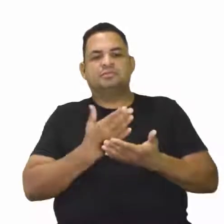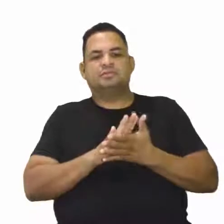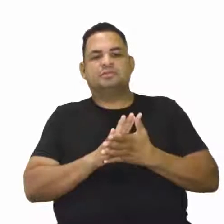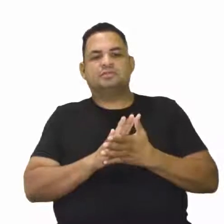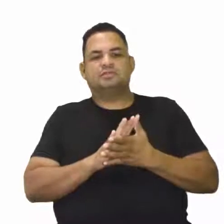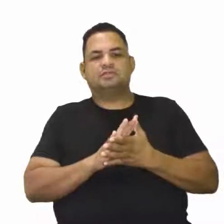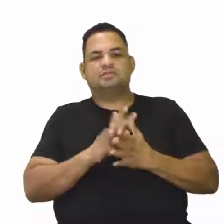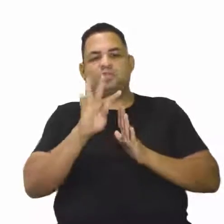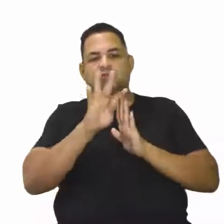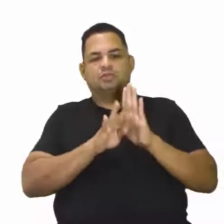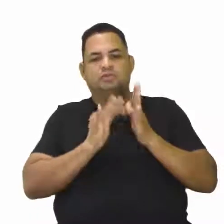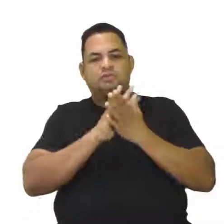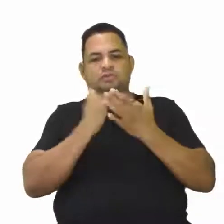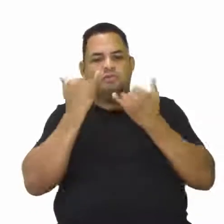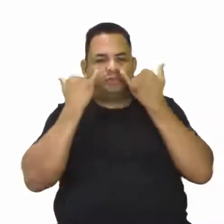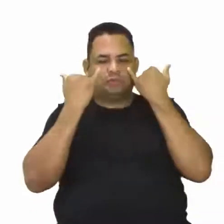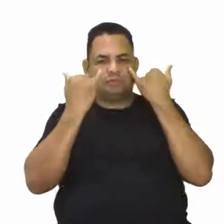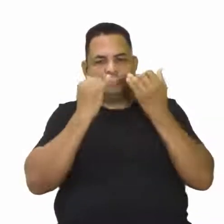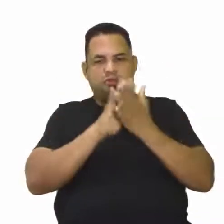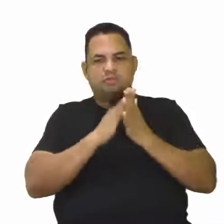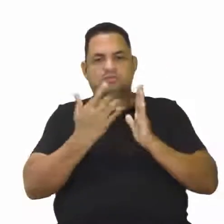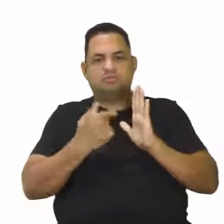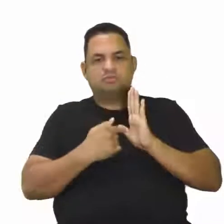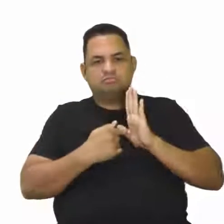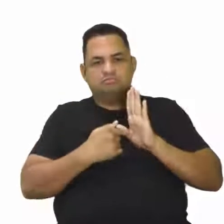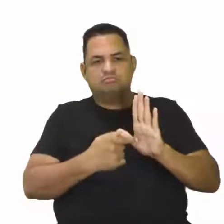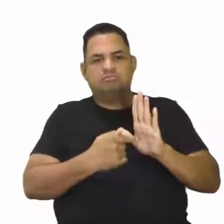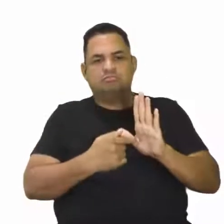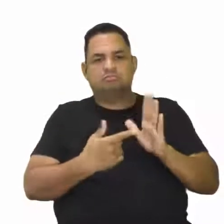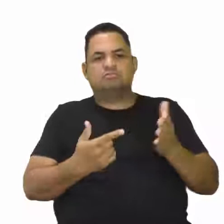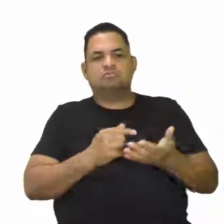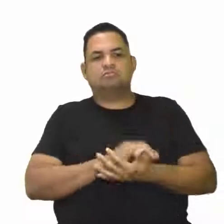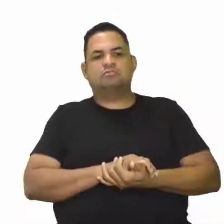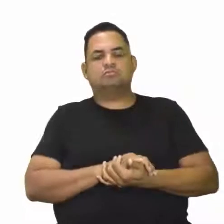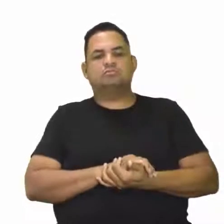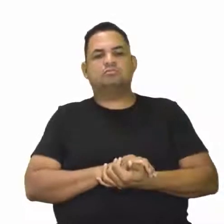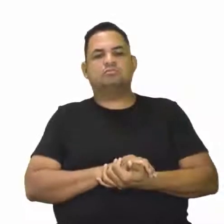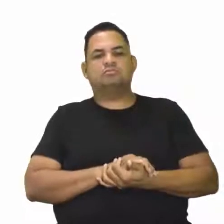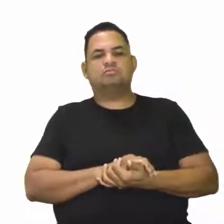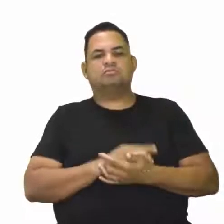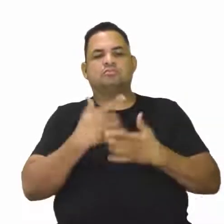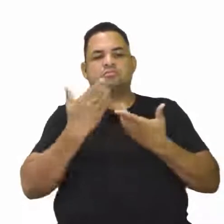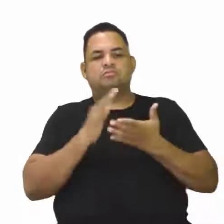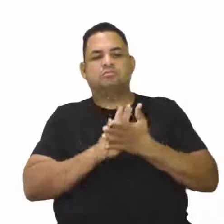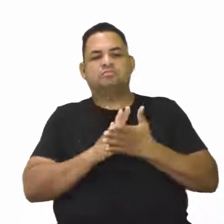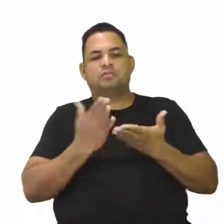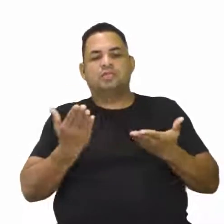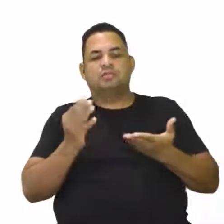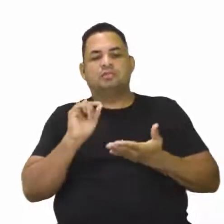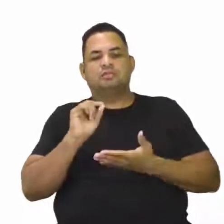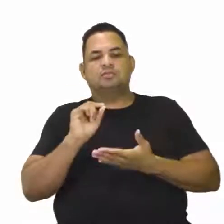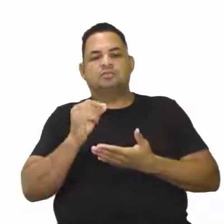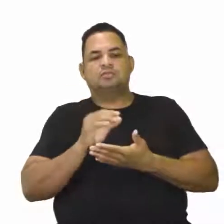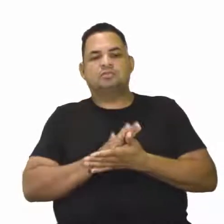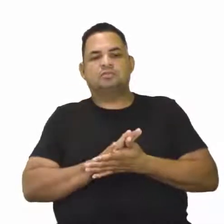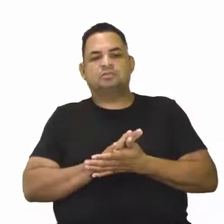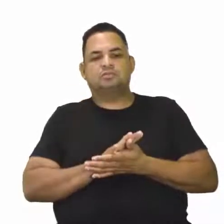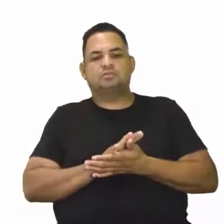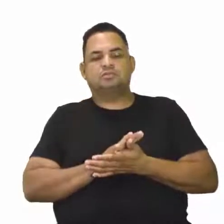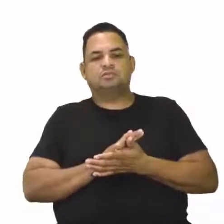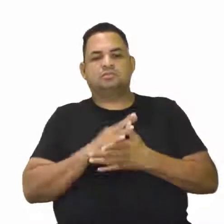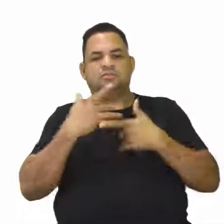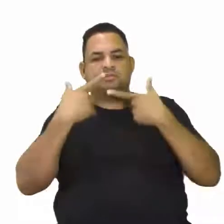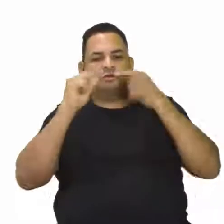O texto informativo, ele usa a linguagem denotativa. A qual é a linguagem literal? É a